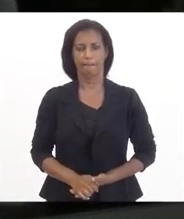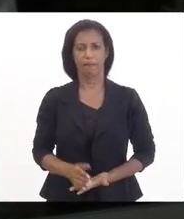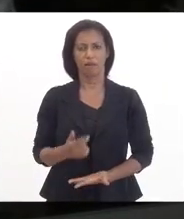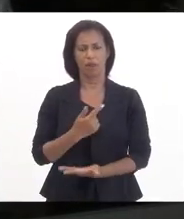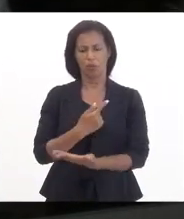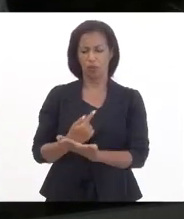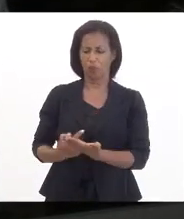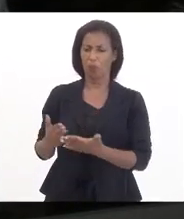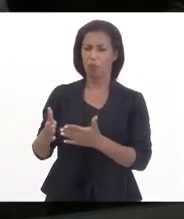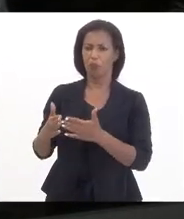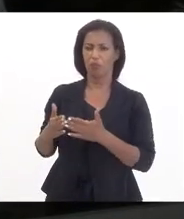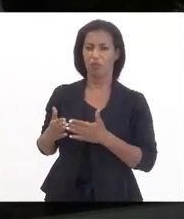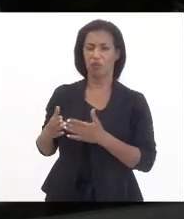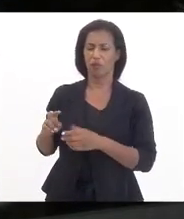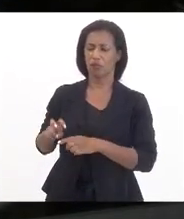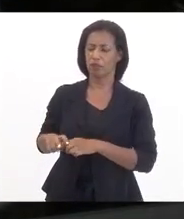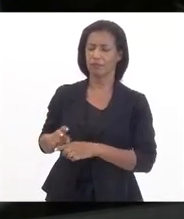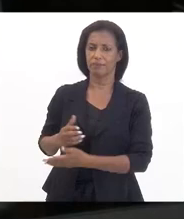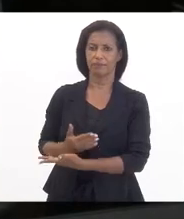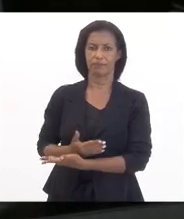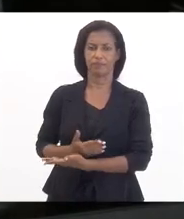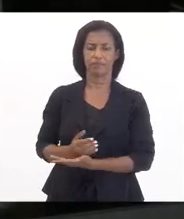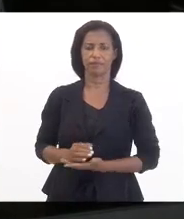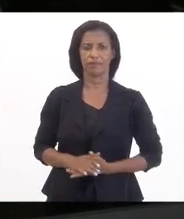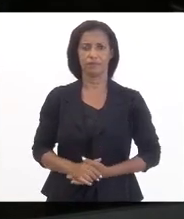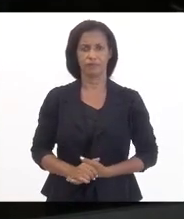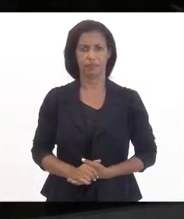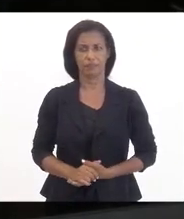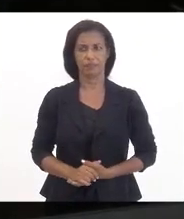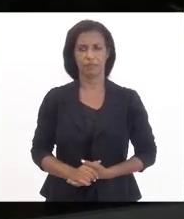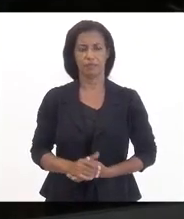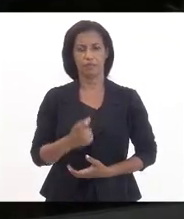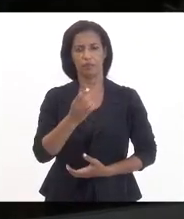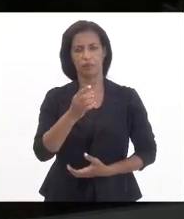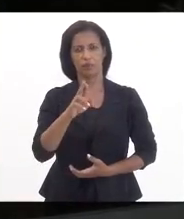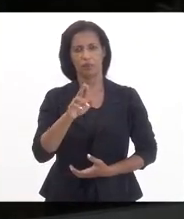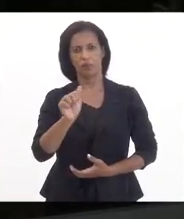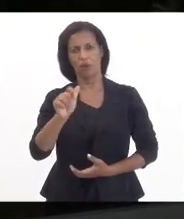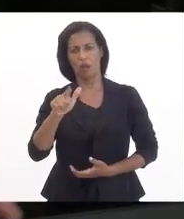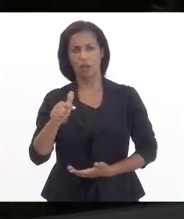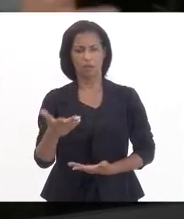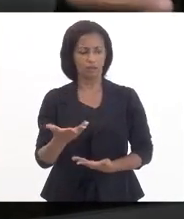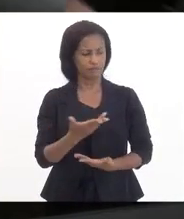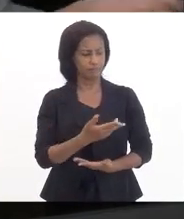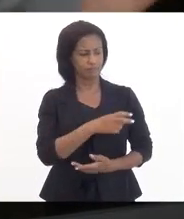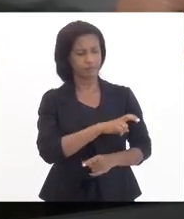Governador, por favor, senta aqui, por favor. Doutor Alain, por favor.